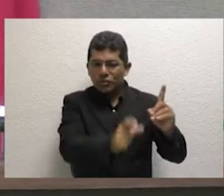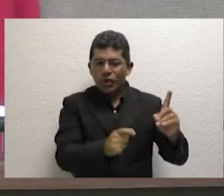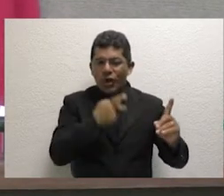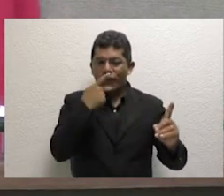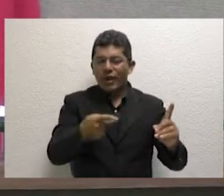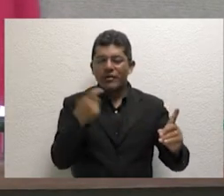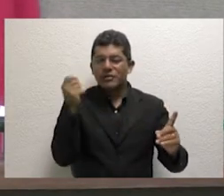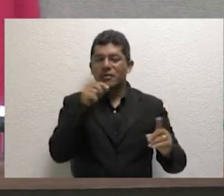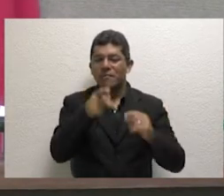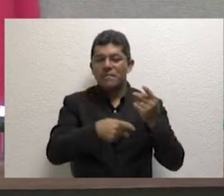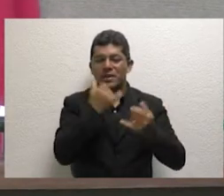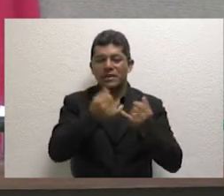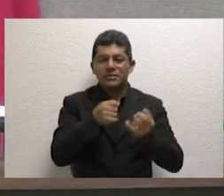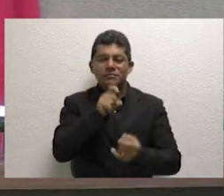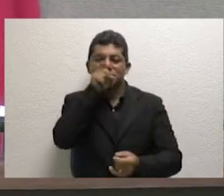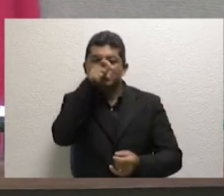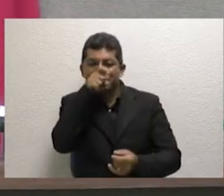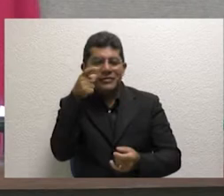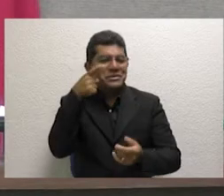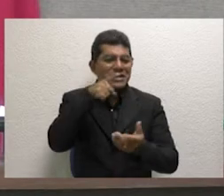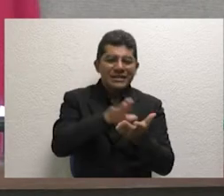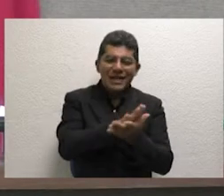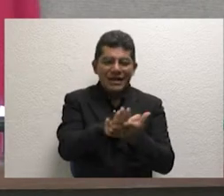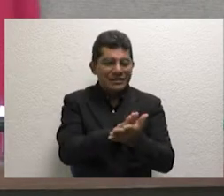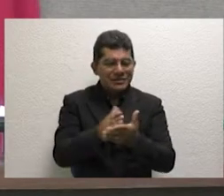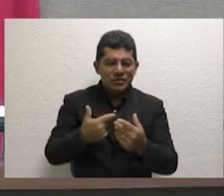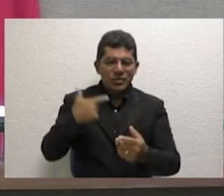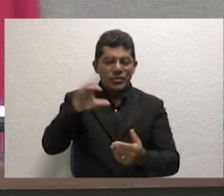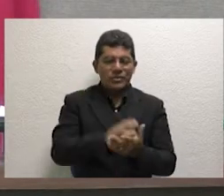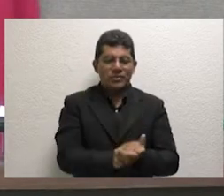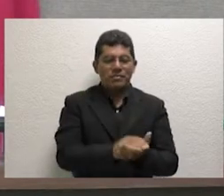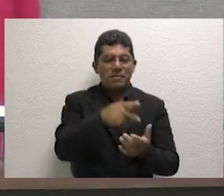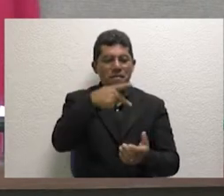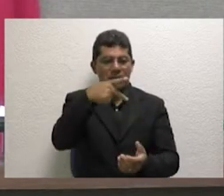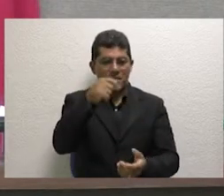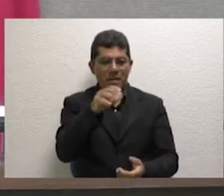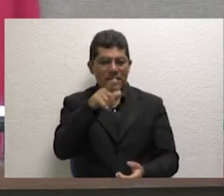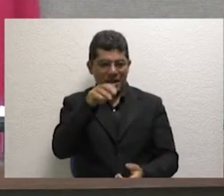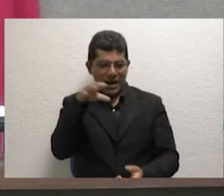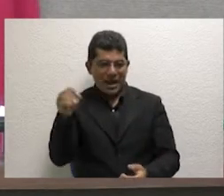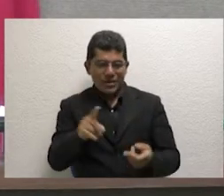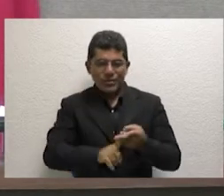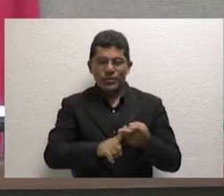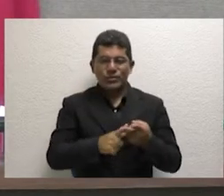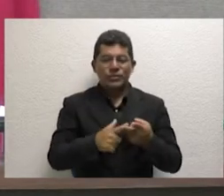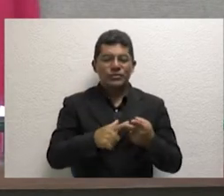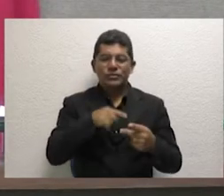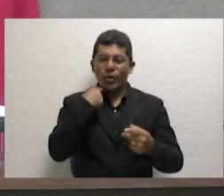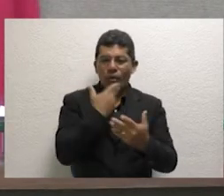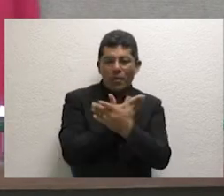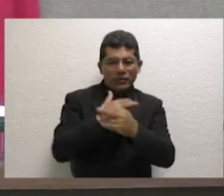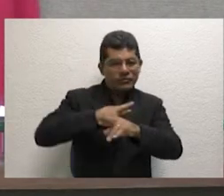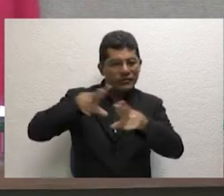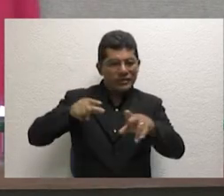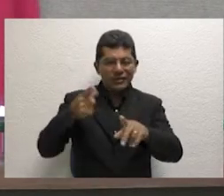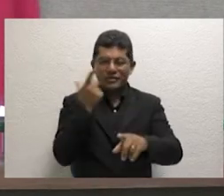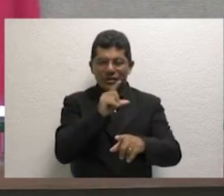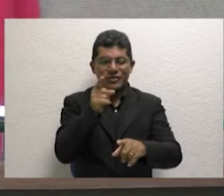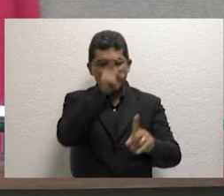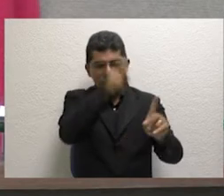pelo povo daquela cidade mas senhor presidente senhores deputados a minha presença aqui tem dois sentidos